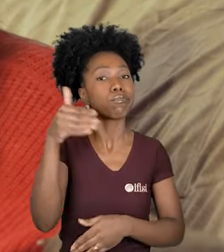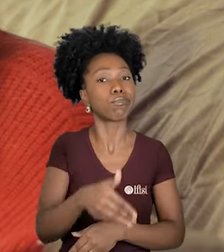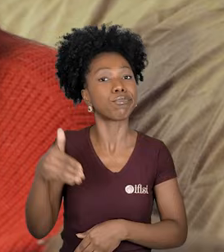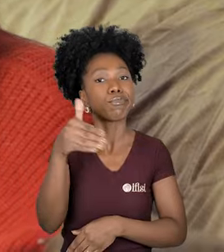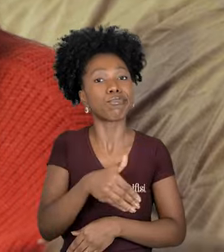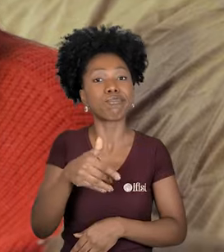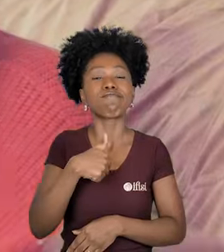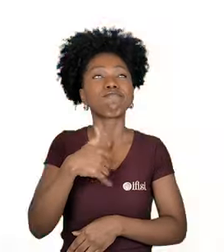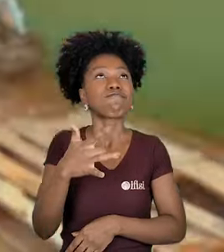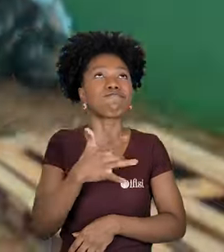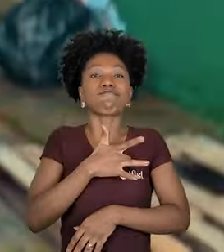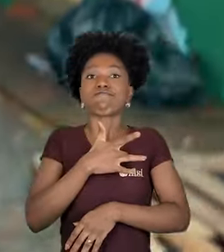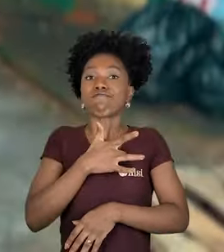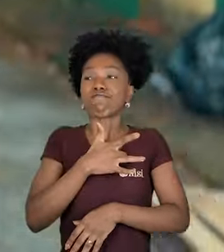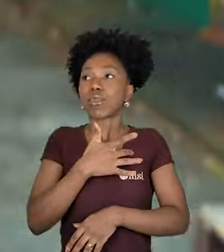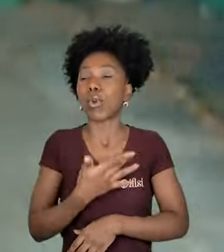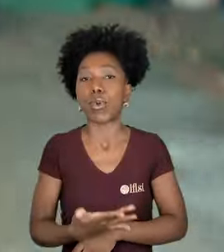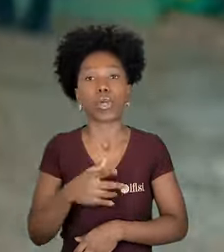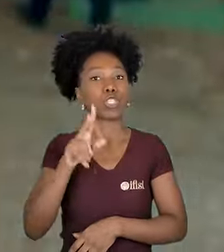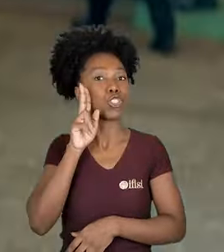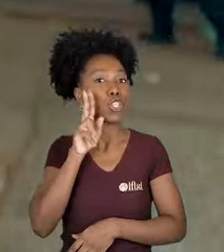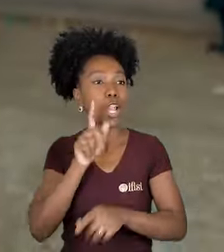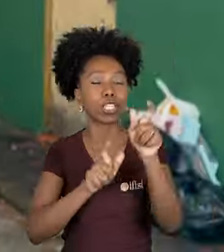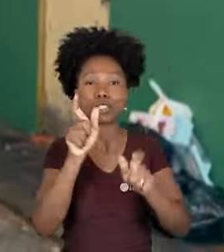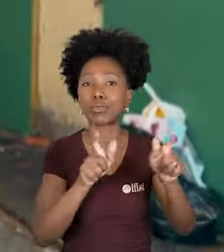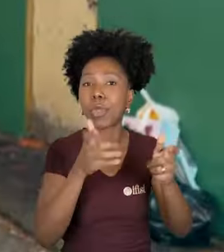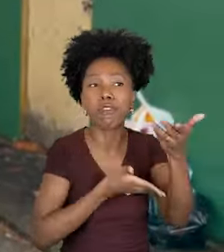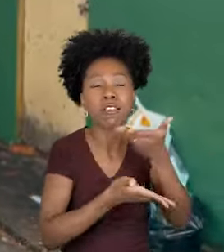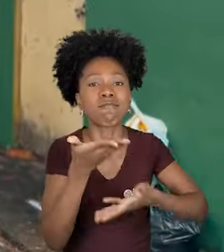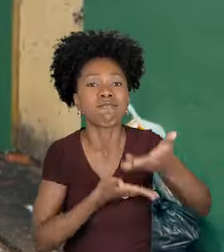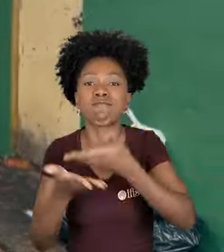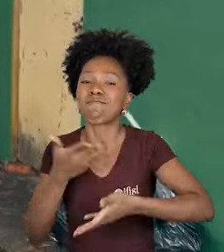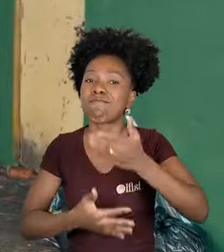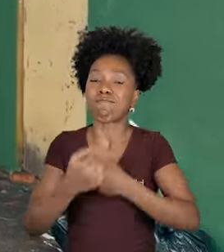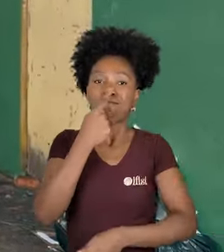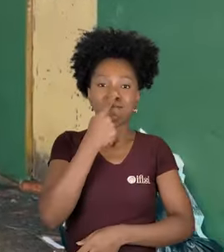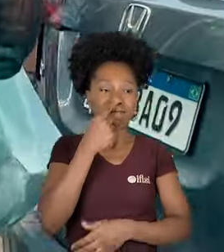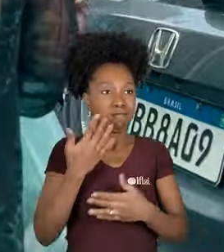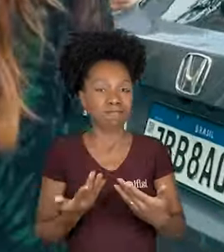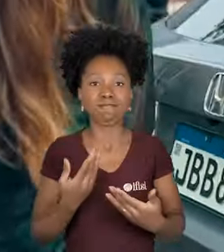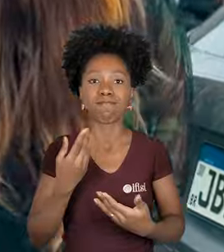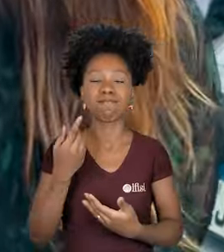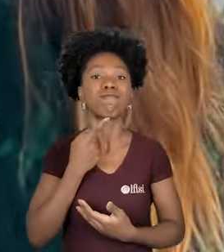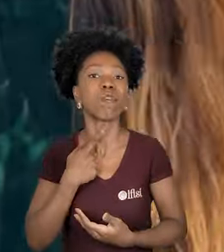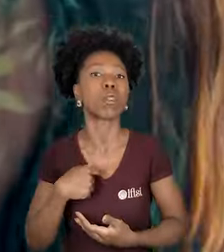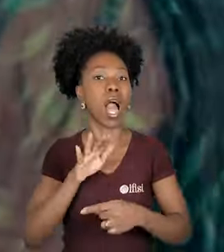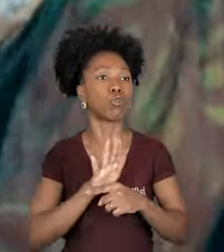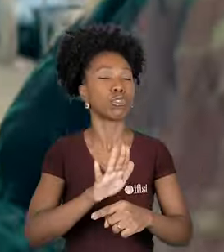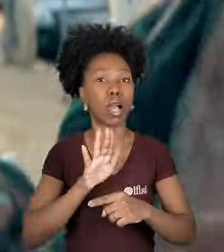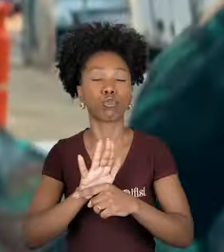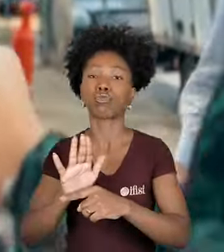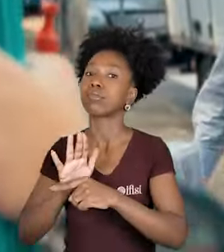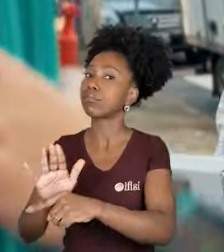ficando e fui me apaixonando por pela história das pessoas e fui me envolvendo cada vez mais e fui tendo vontade de